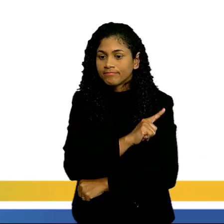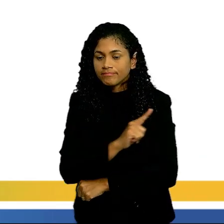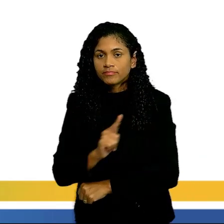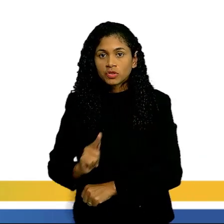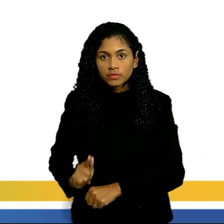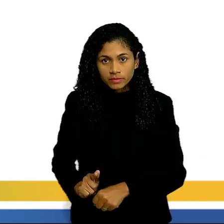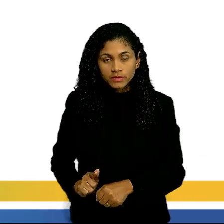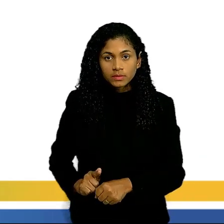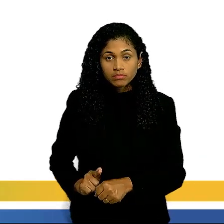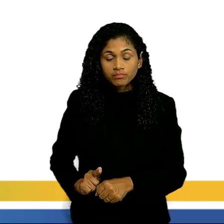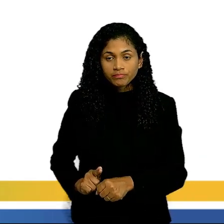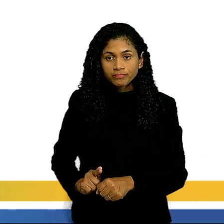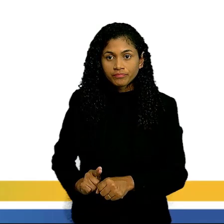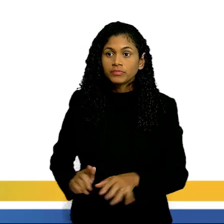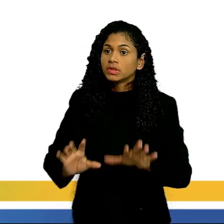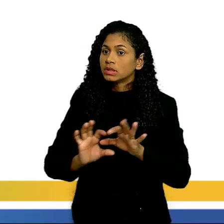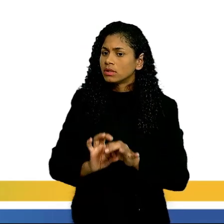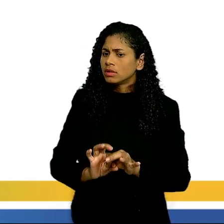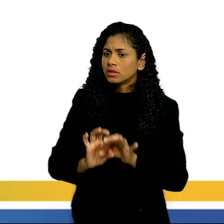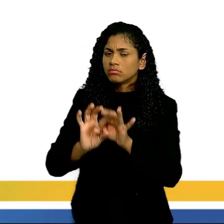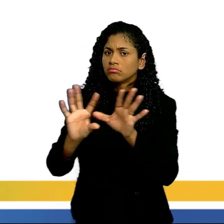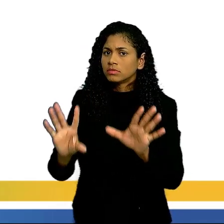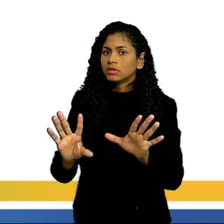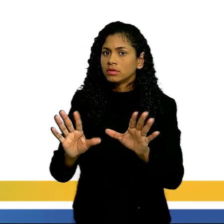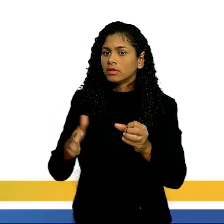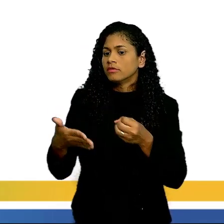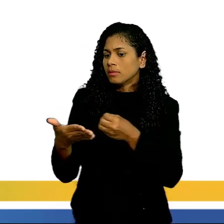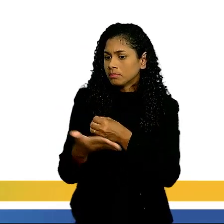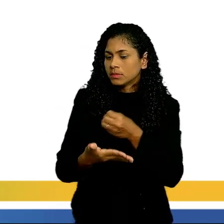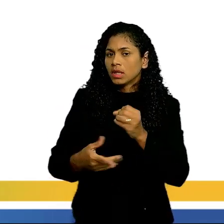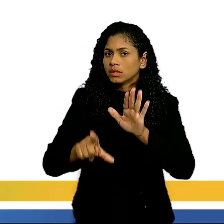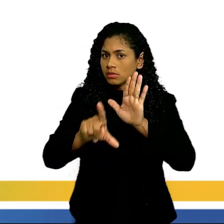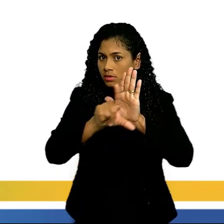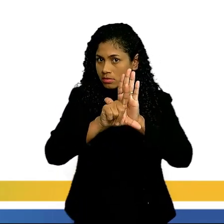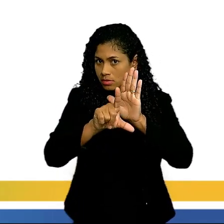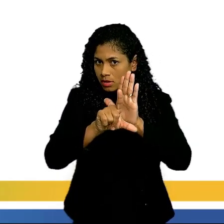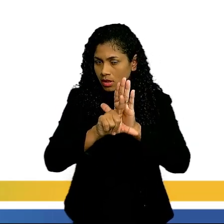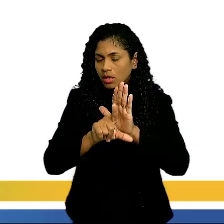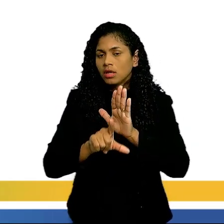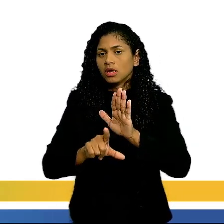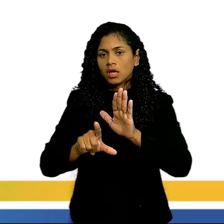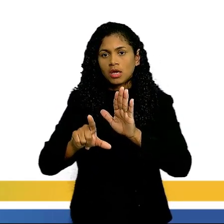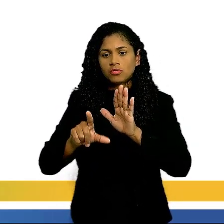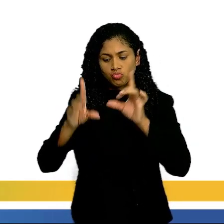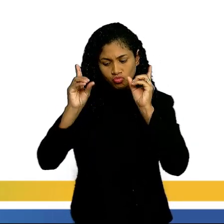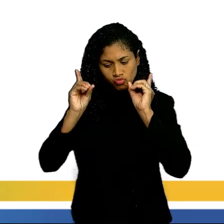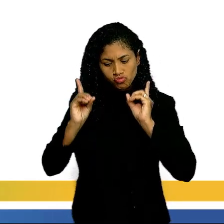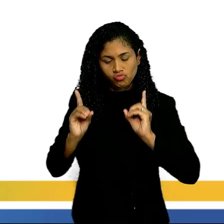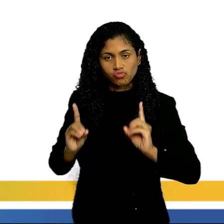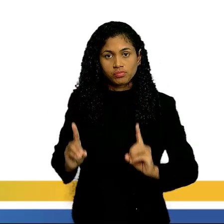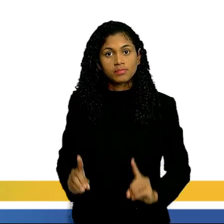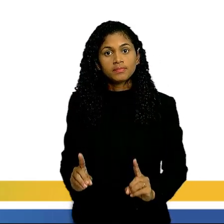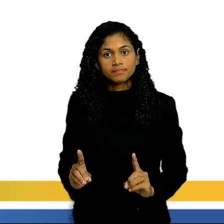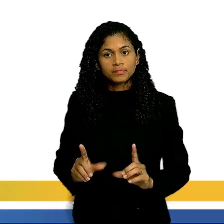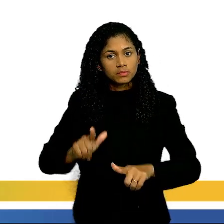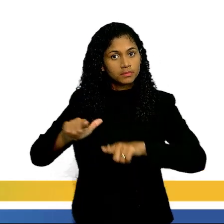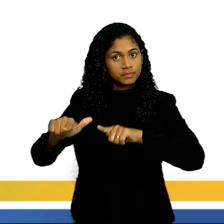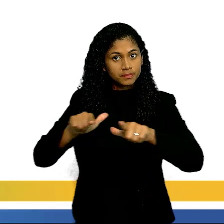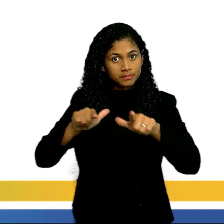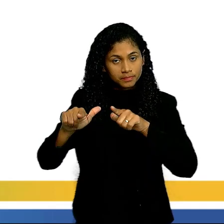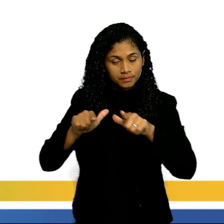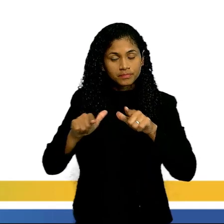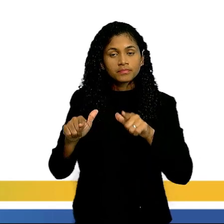a legalização dos direitos trabalhistas, né? Os benefícios, as férias, que a gente acabou de citar, que foi